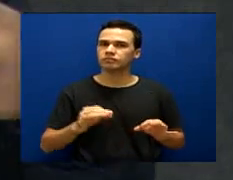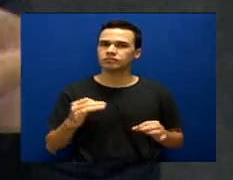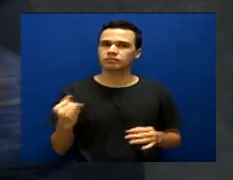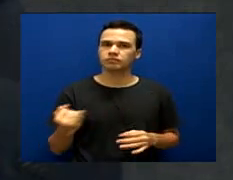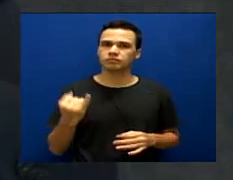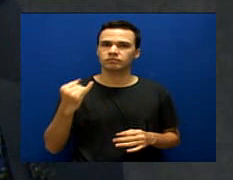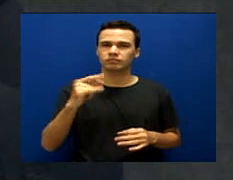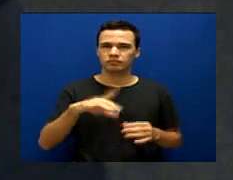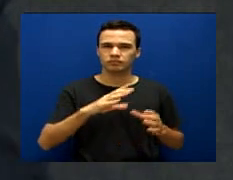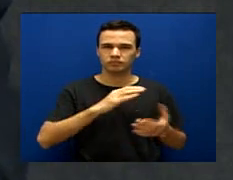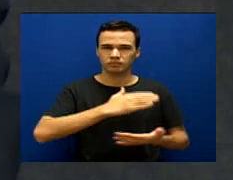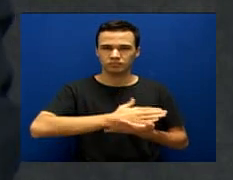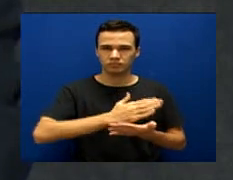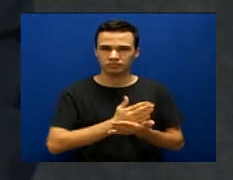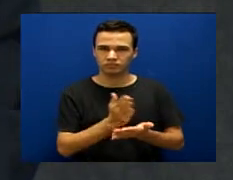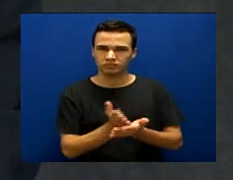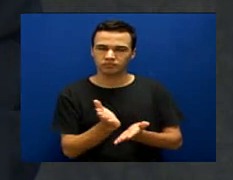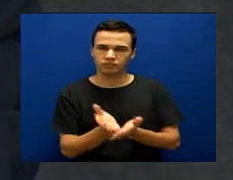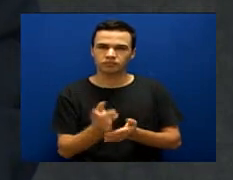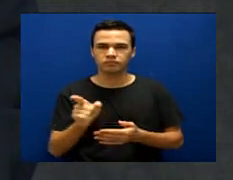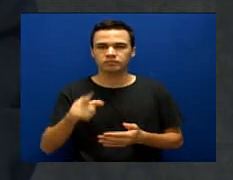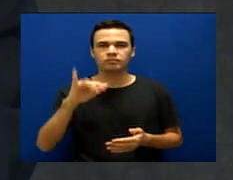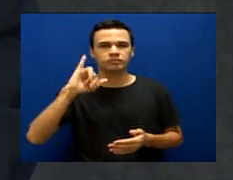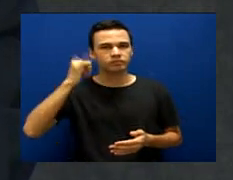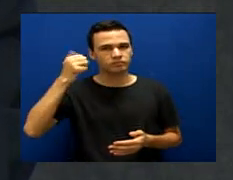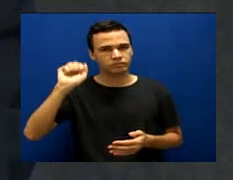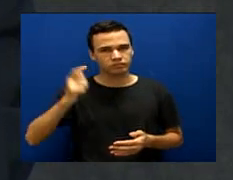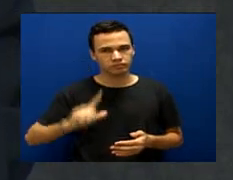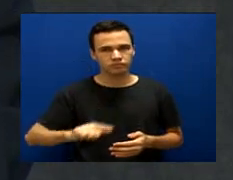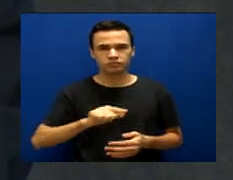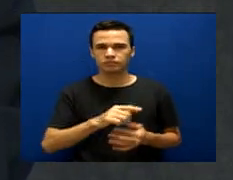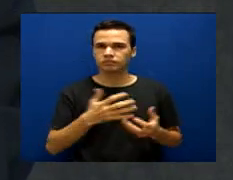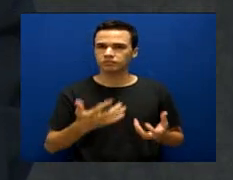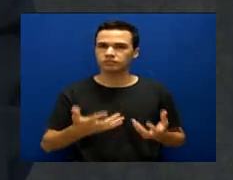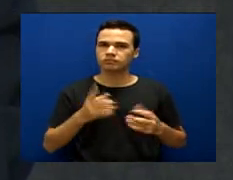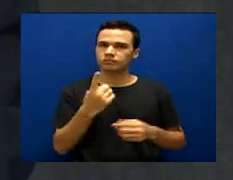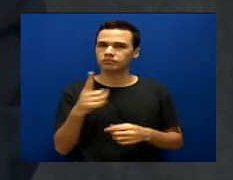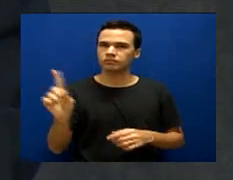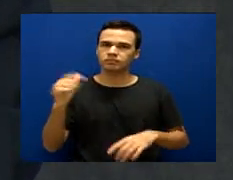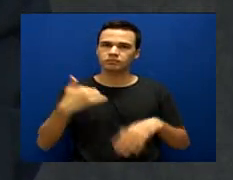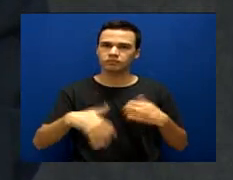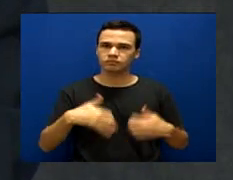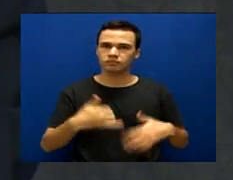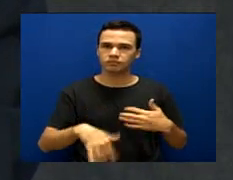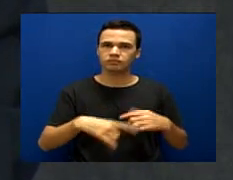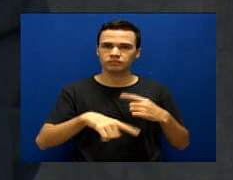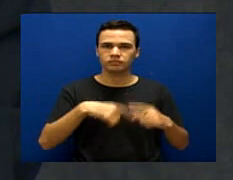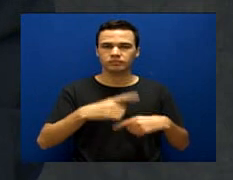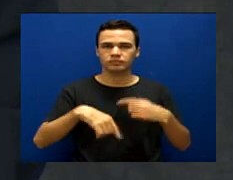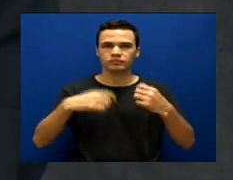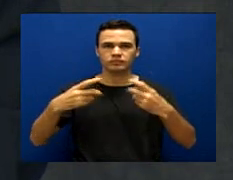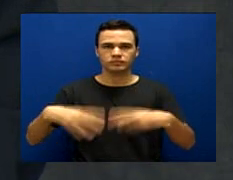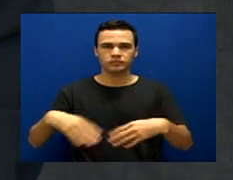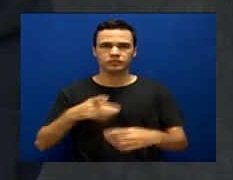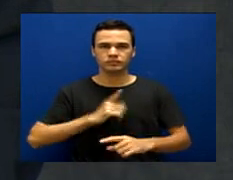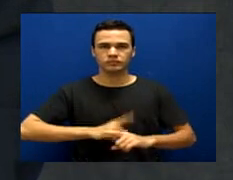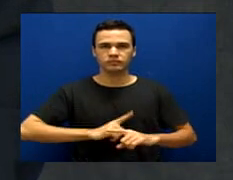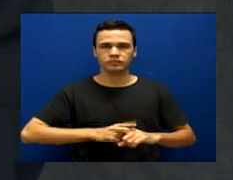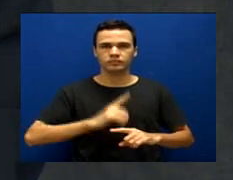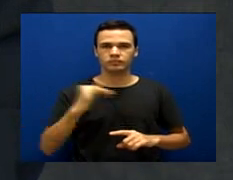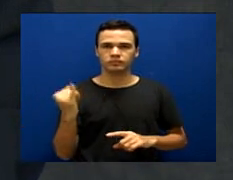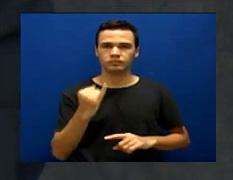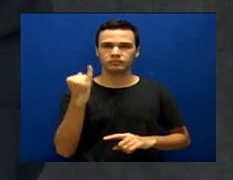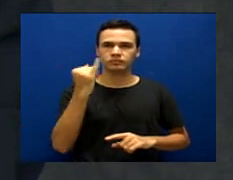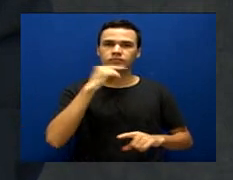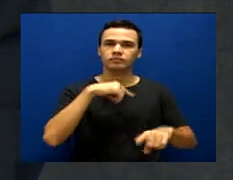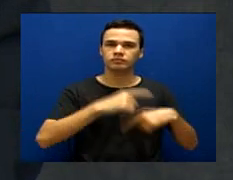do desmembramento das secretarias, que o Gessé, então, que quer falar no final, pudesse já se manifestar sobre essa questão, porque é importante já